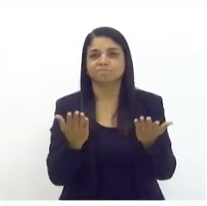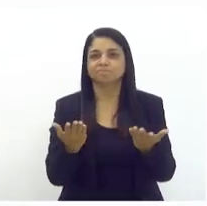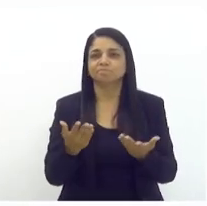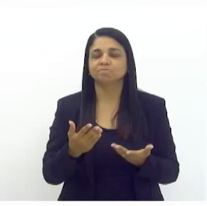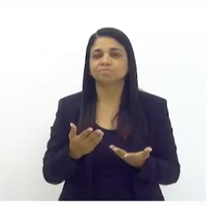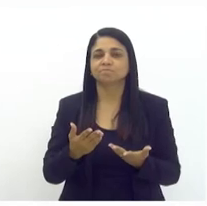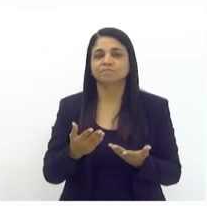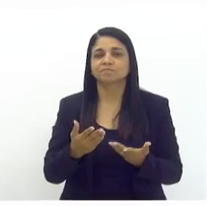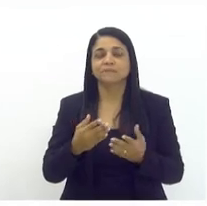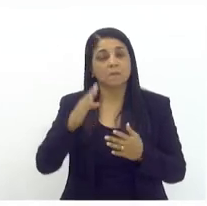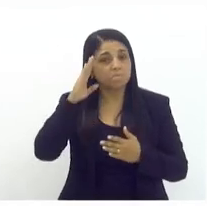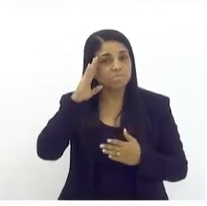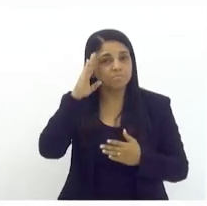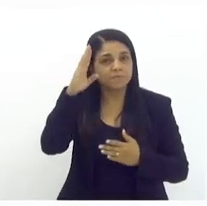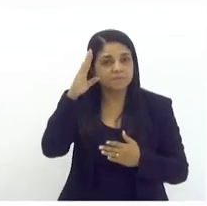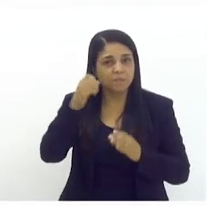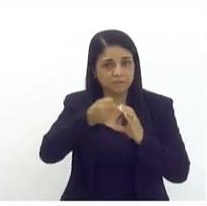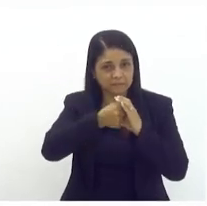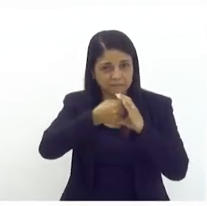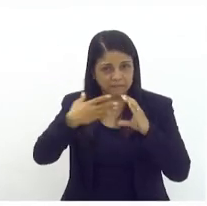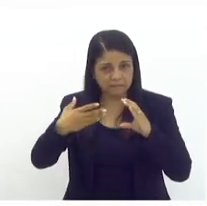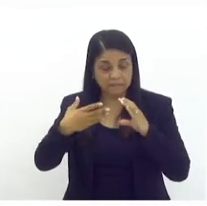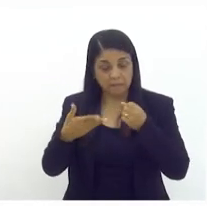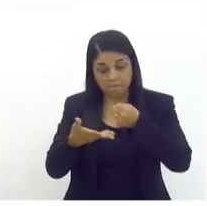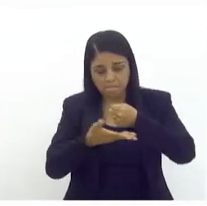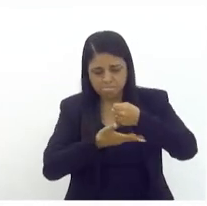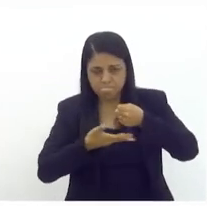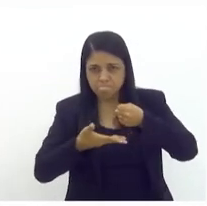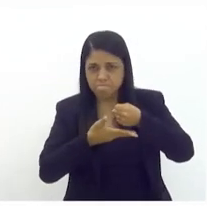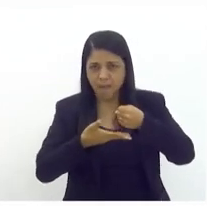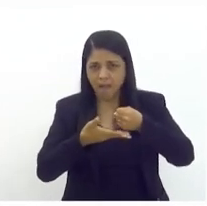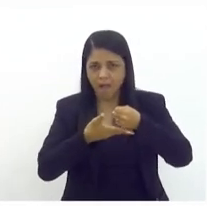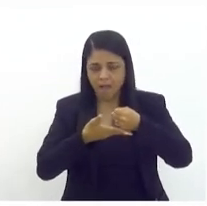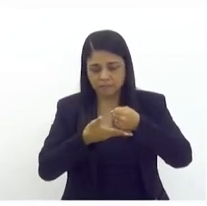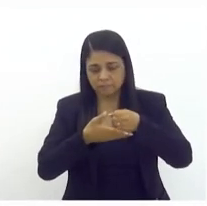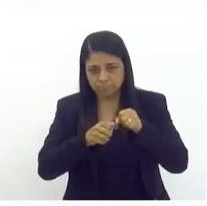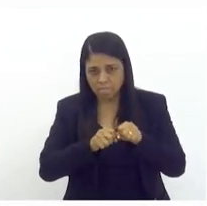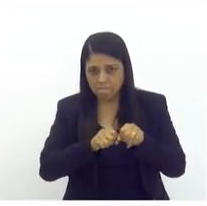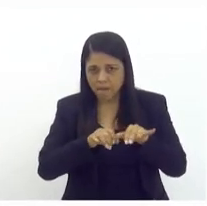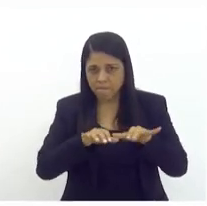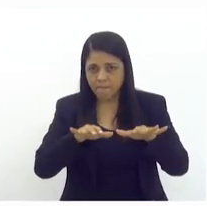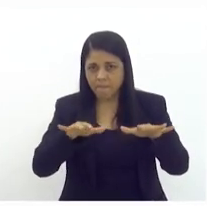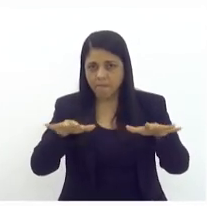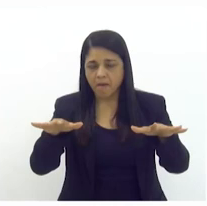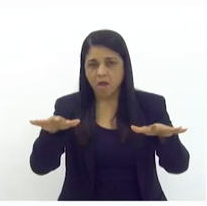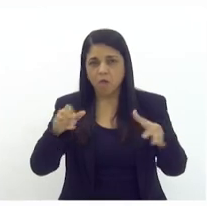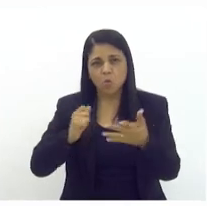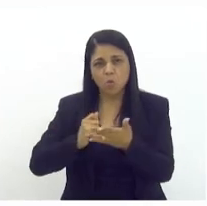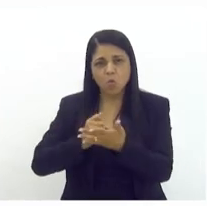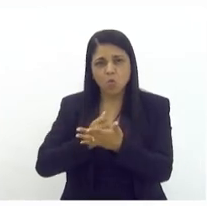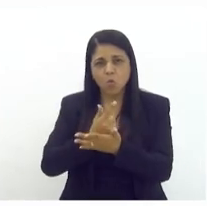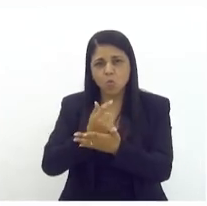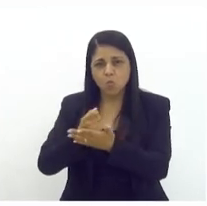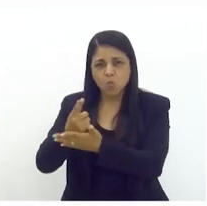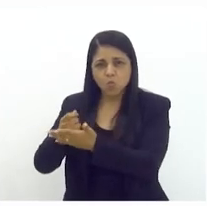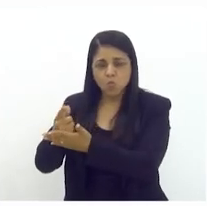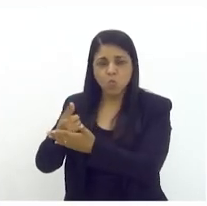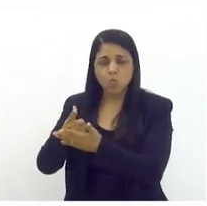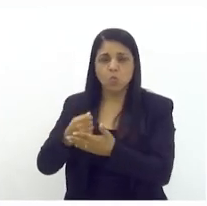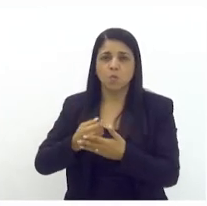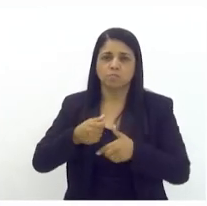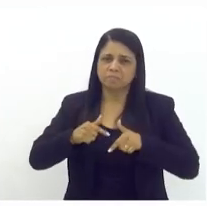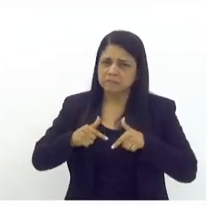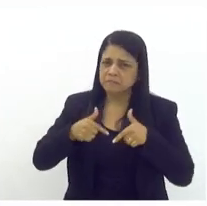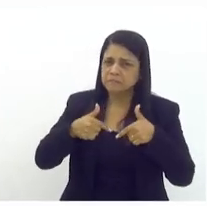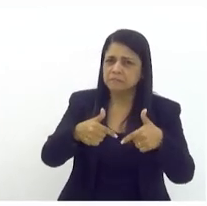as principais ele tem uma base Ampla ele alcança o consumo de todos os bens e